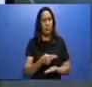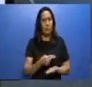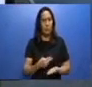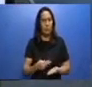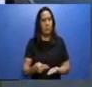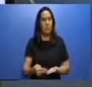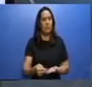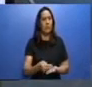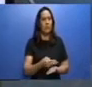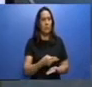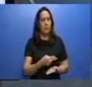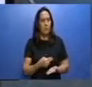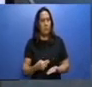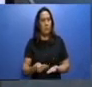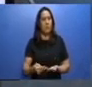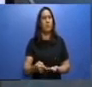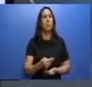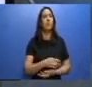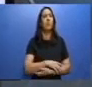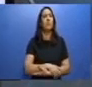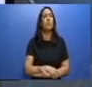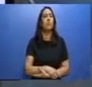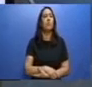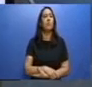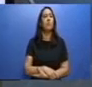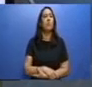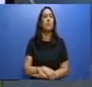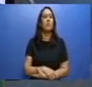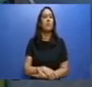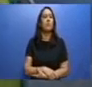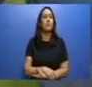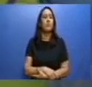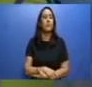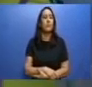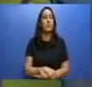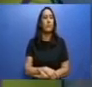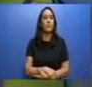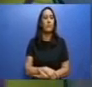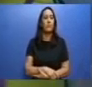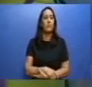agora? Porque, olha, depois desse, vem esses 2 viradinhos pra lá.